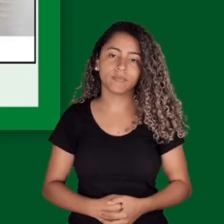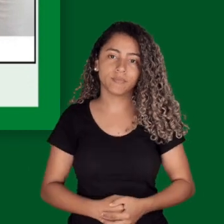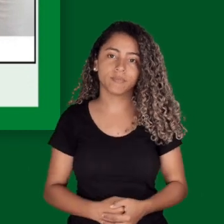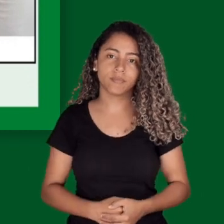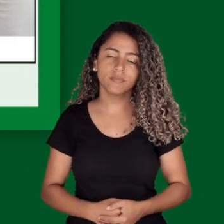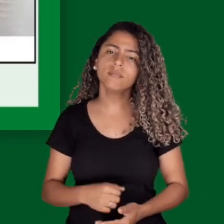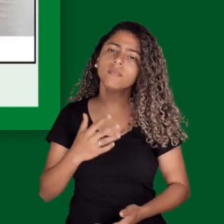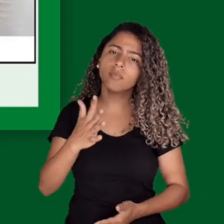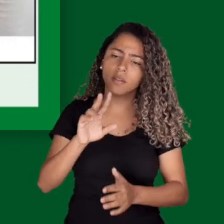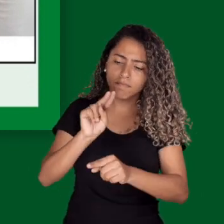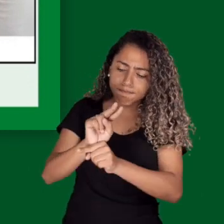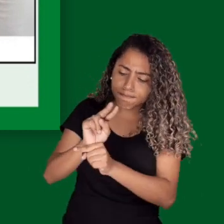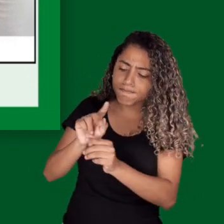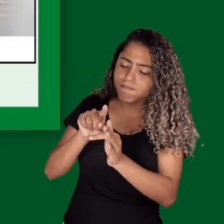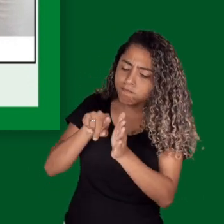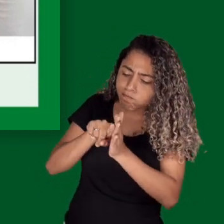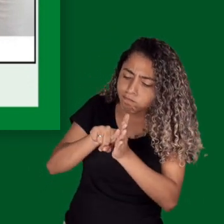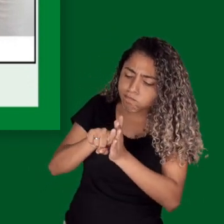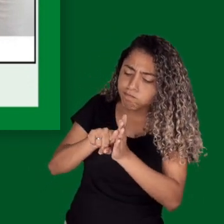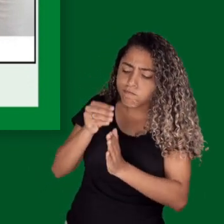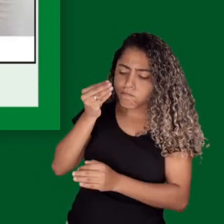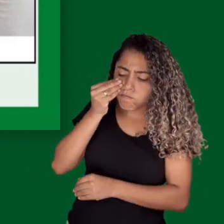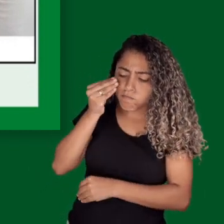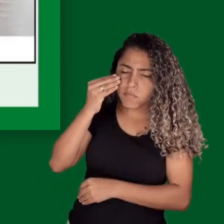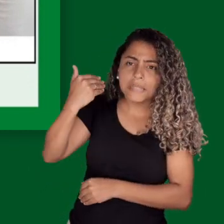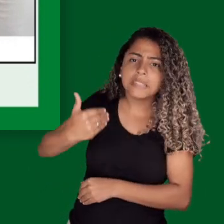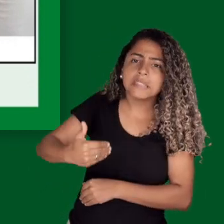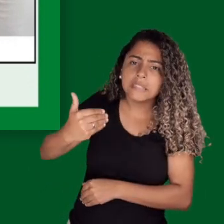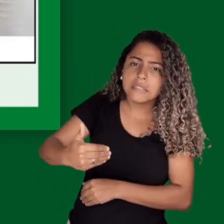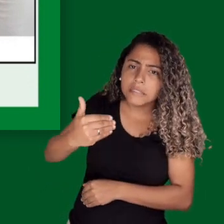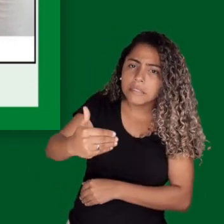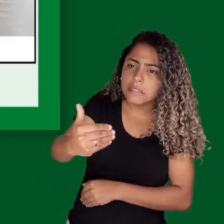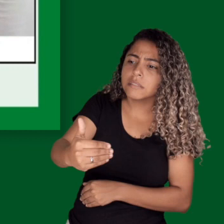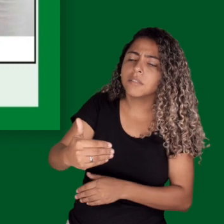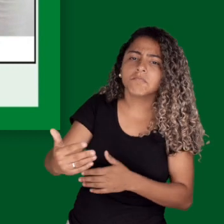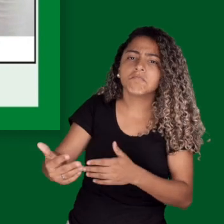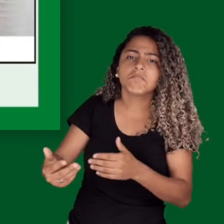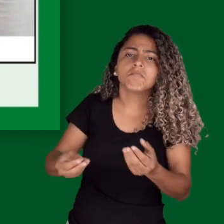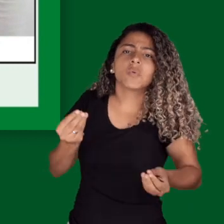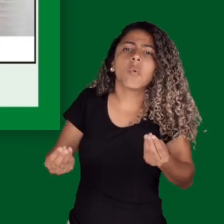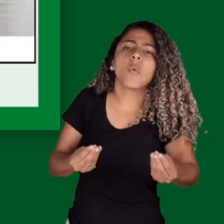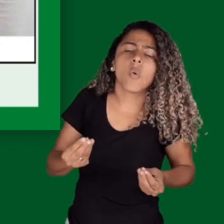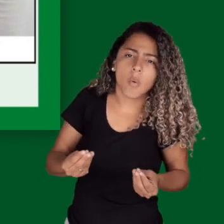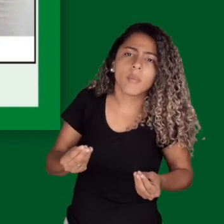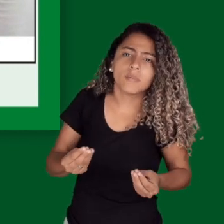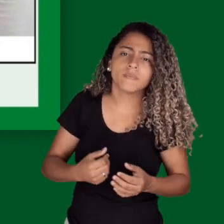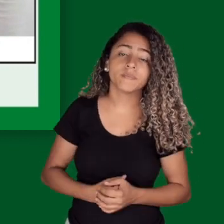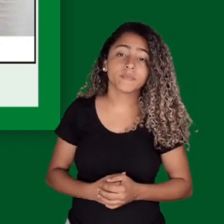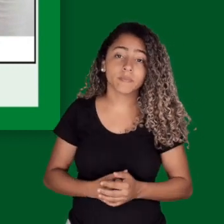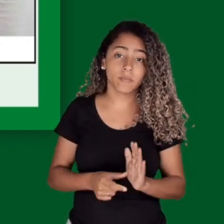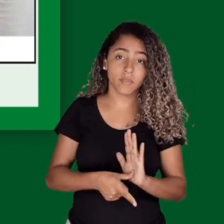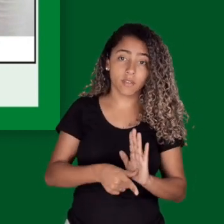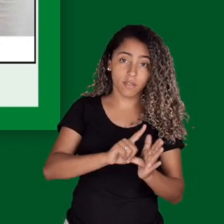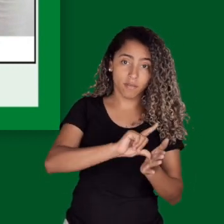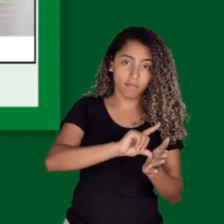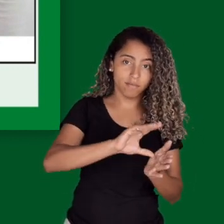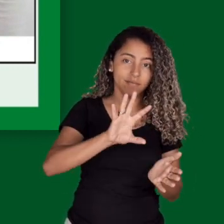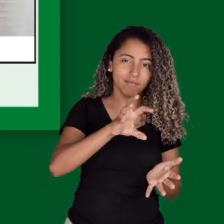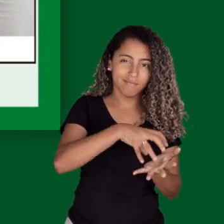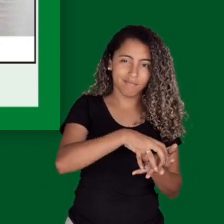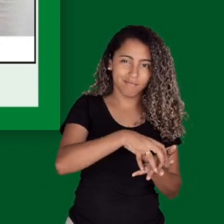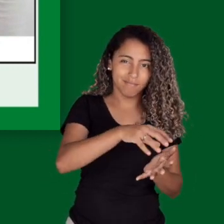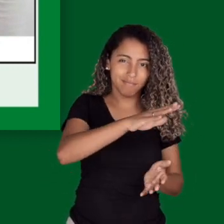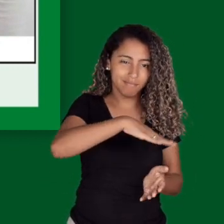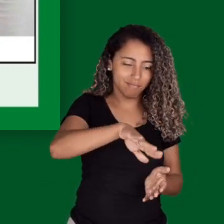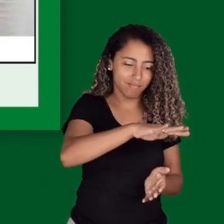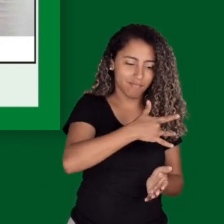Então, qual é a frequência, né, da monitorização da glicemia? Então, essa frequência, ela deve ser estabelecida sempre pela equipe